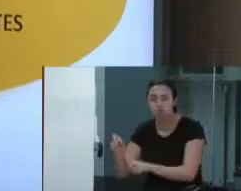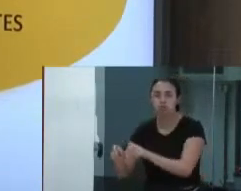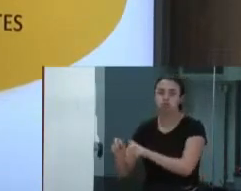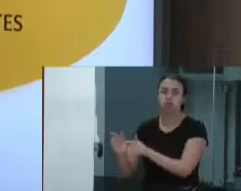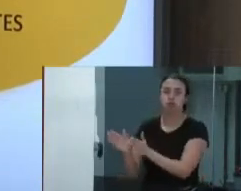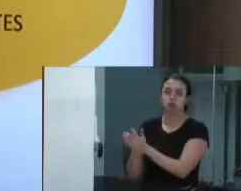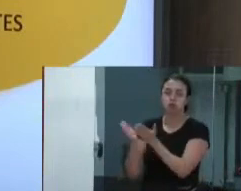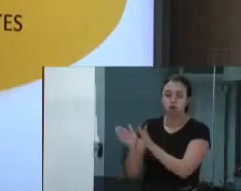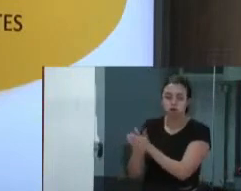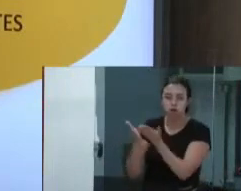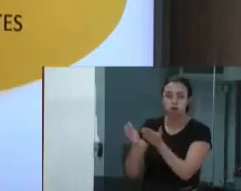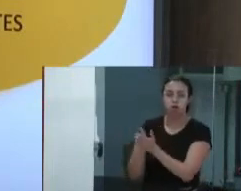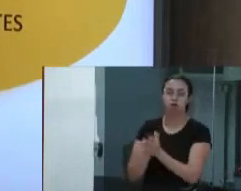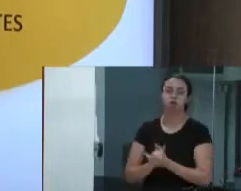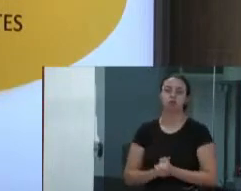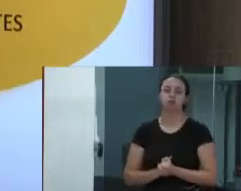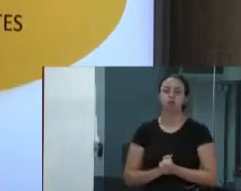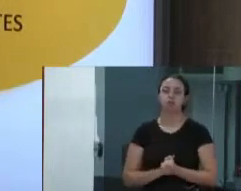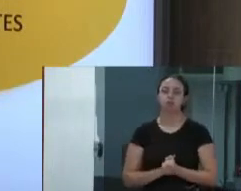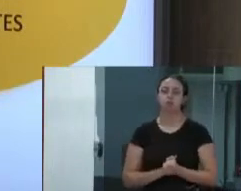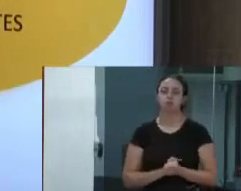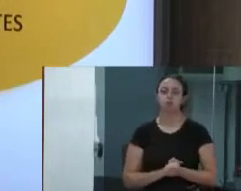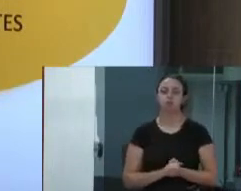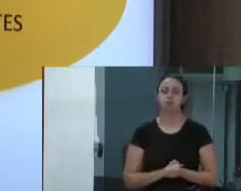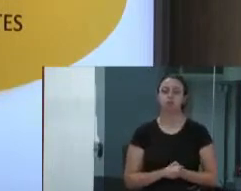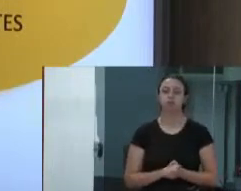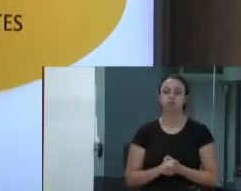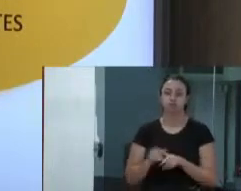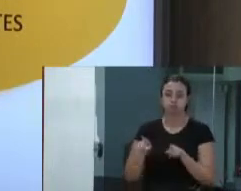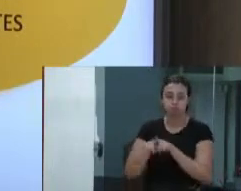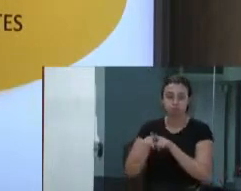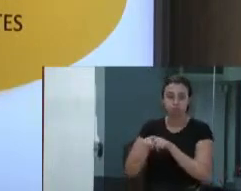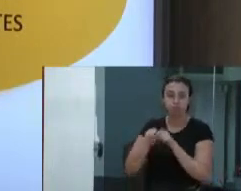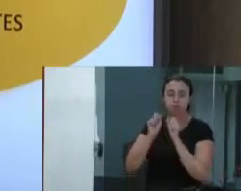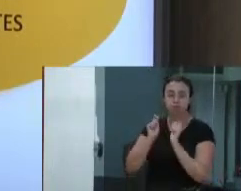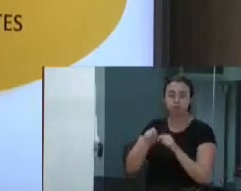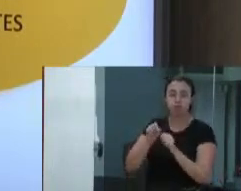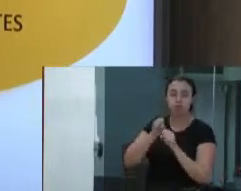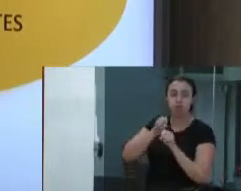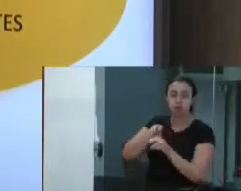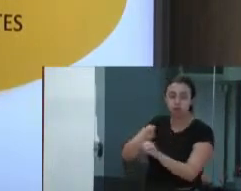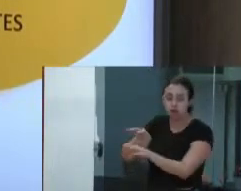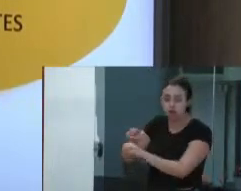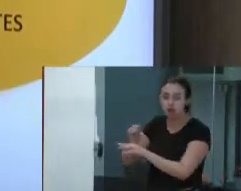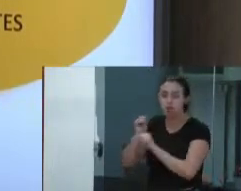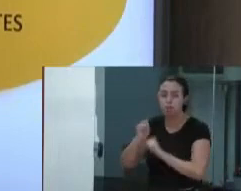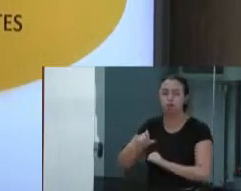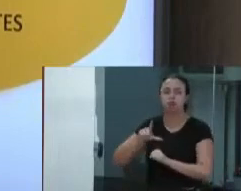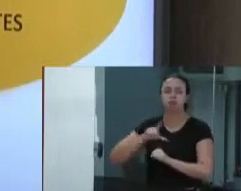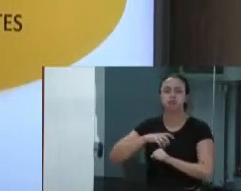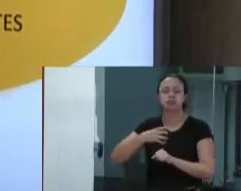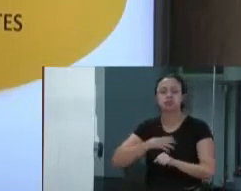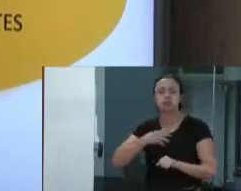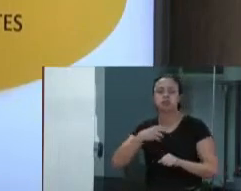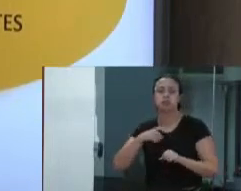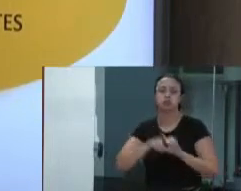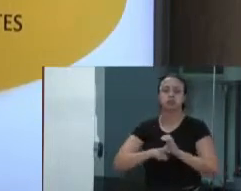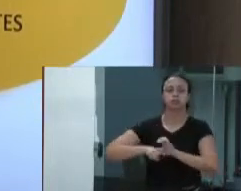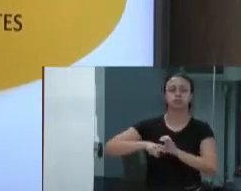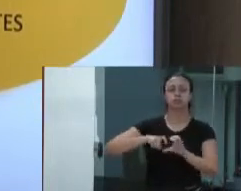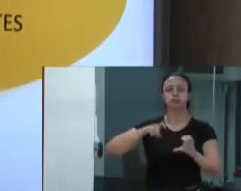vulnerabilidade na produção, vamos dizer assim, na capacitação, né, onde ele possa ter autonomia, onde ele